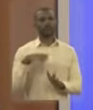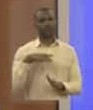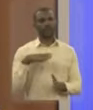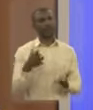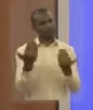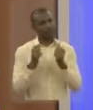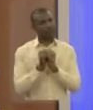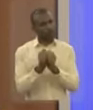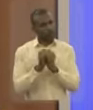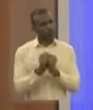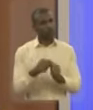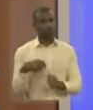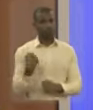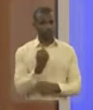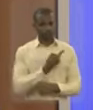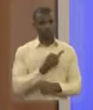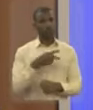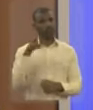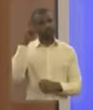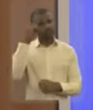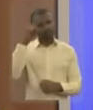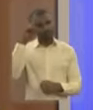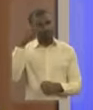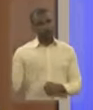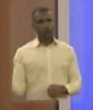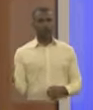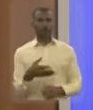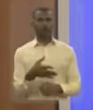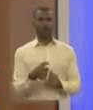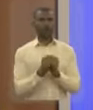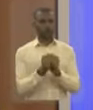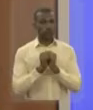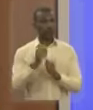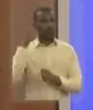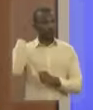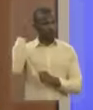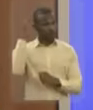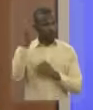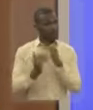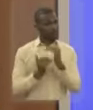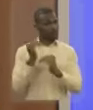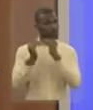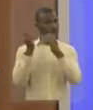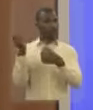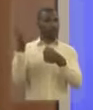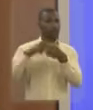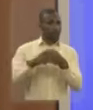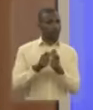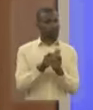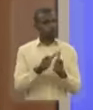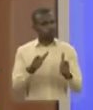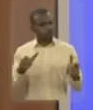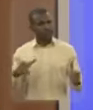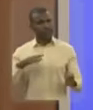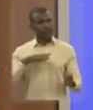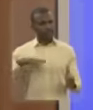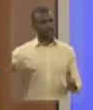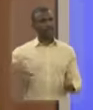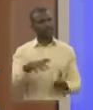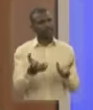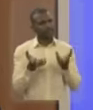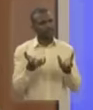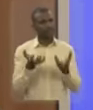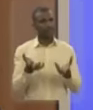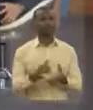venha com a gente vamos reescrever juntos uma nova história para Santo André voltar a crescer se desenvolver e ser a cidade que a gente